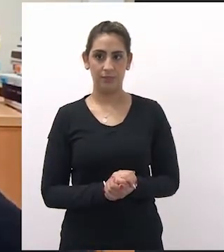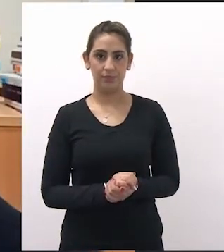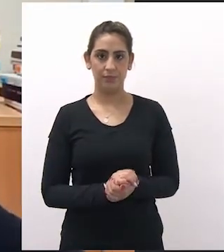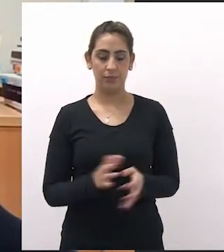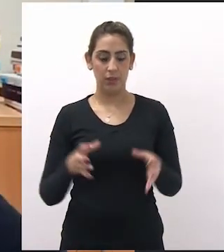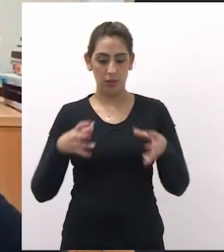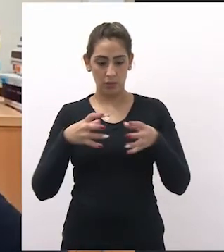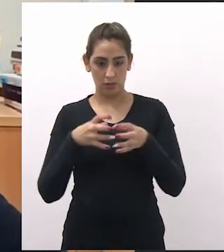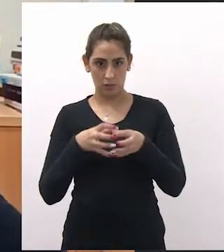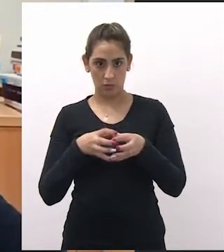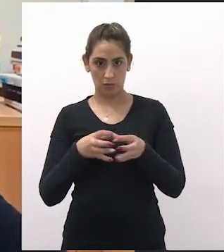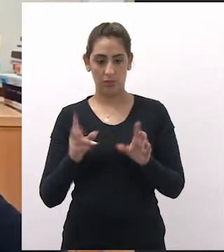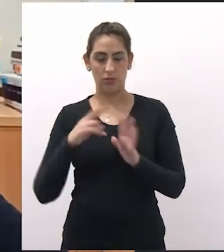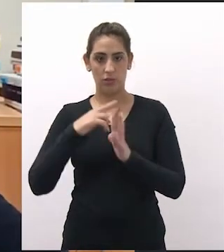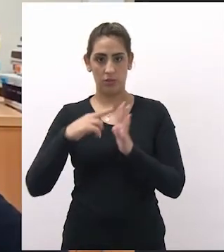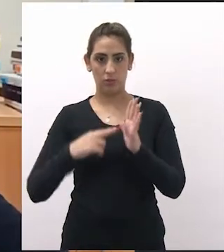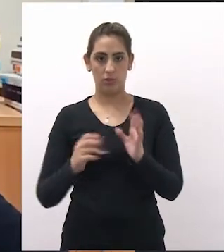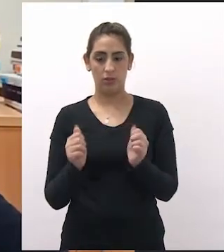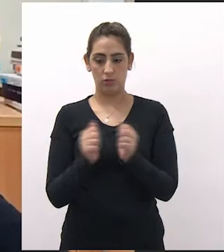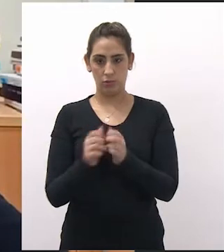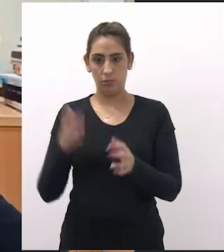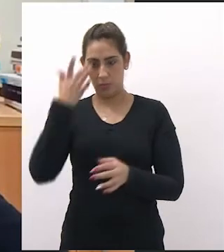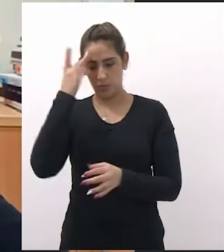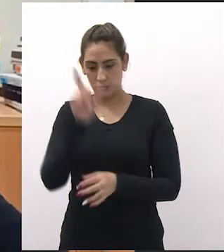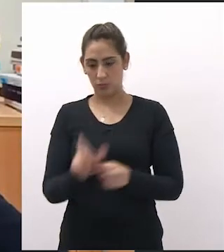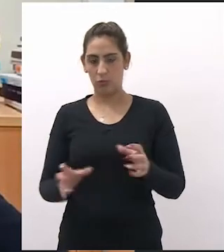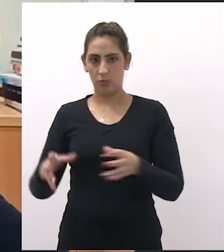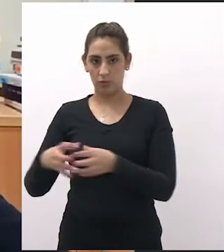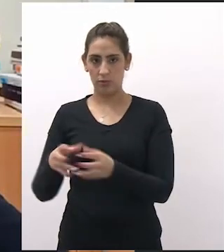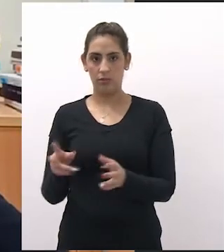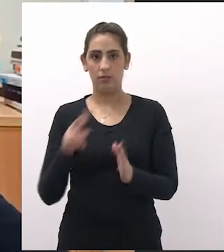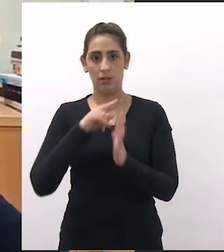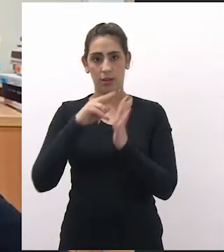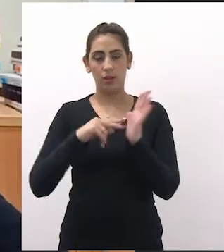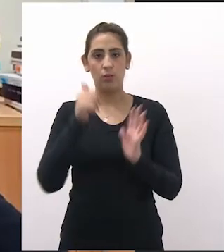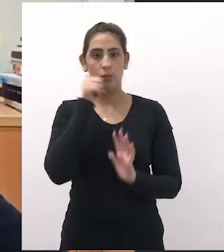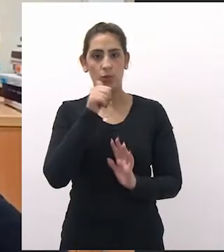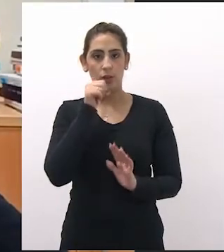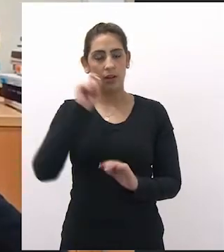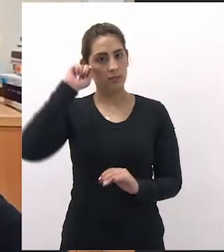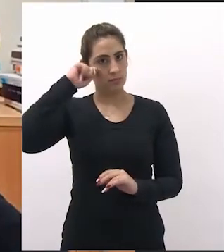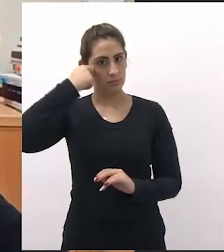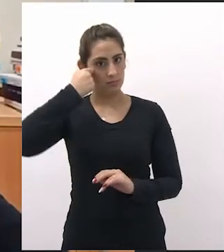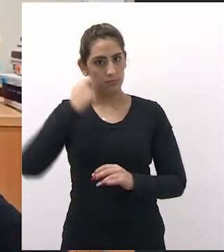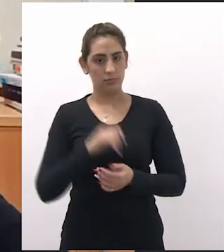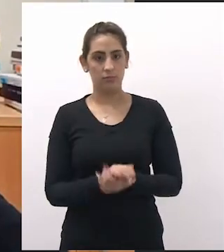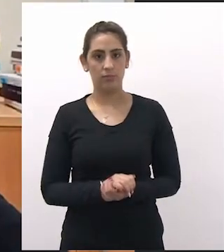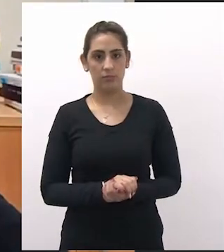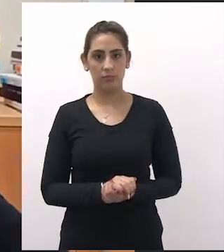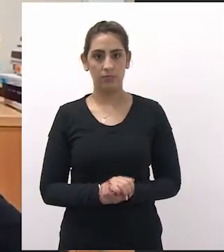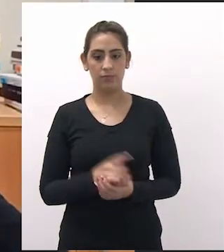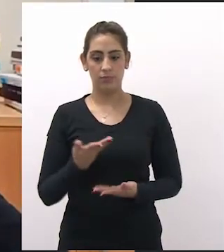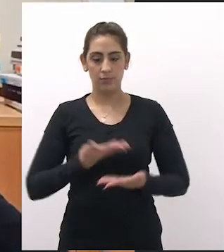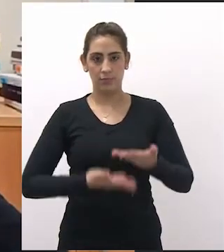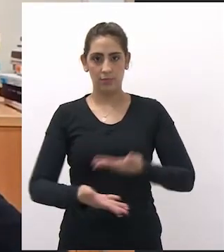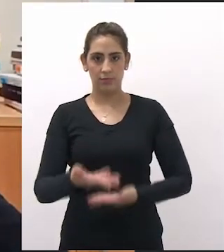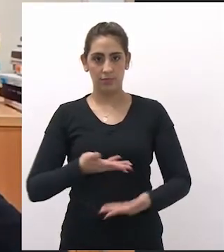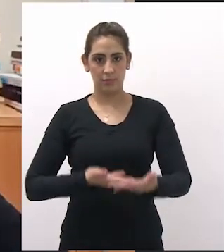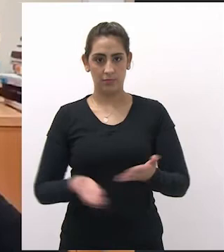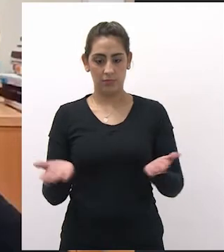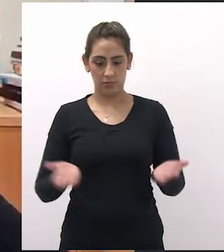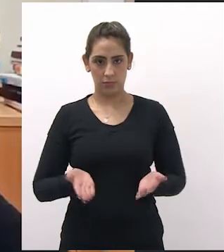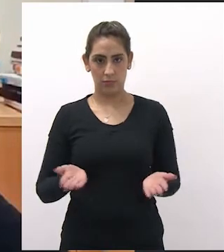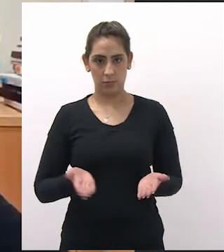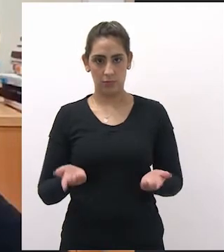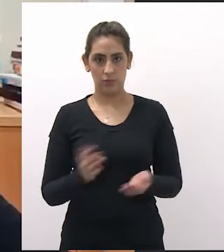de Leitura Coletiva, Lendo Mulheres Pretas. E no bate-papo de hoje, nós